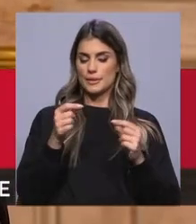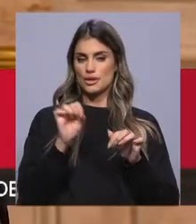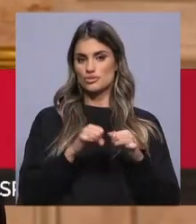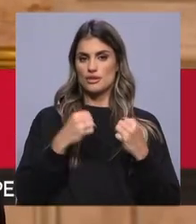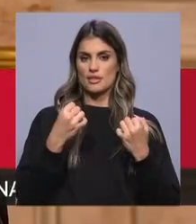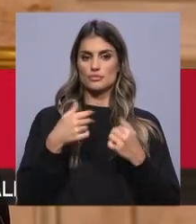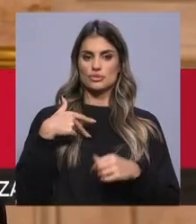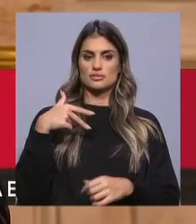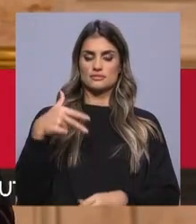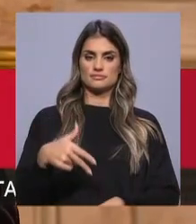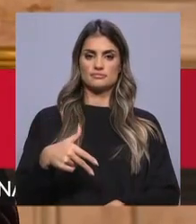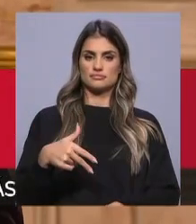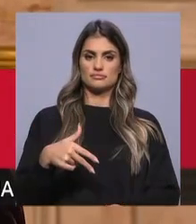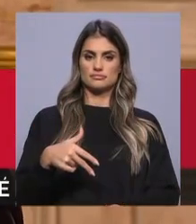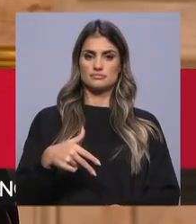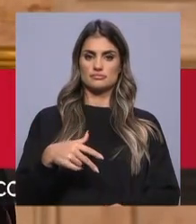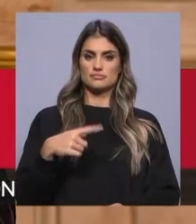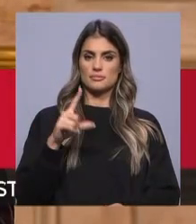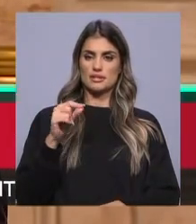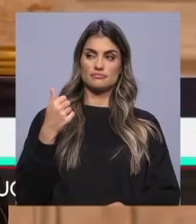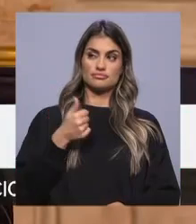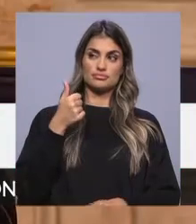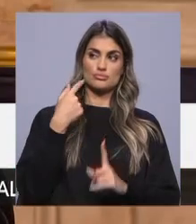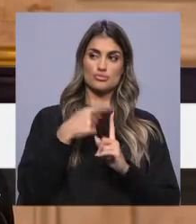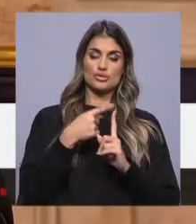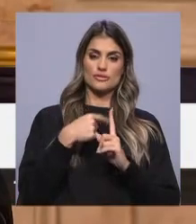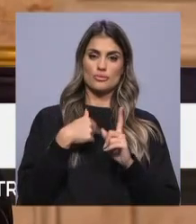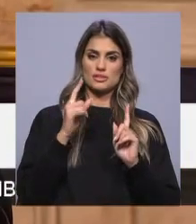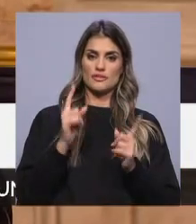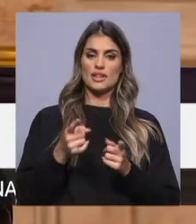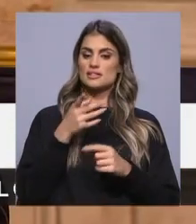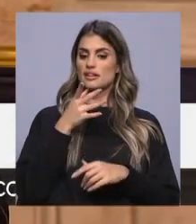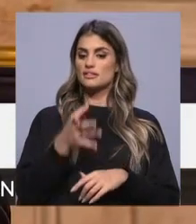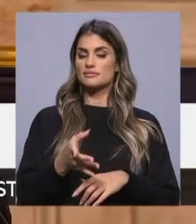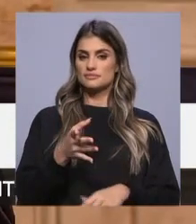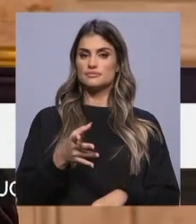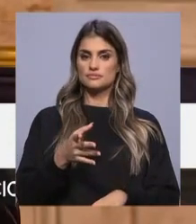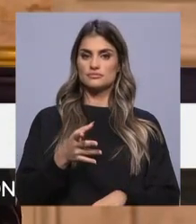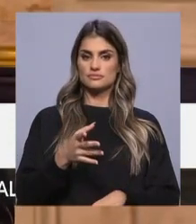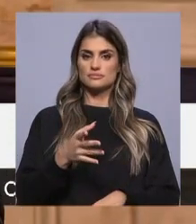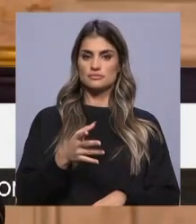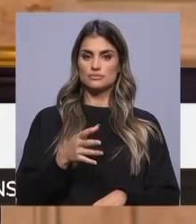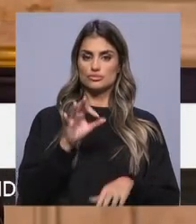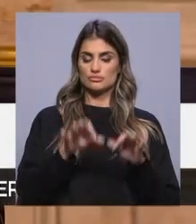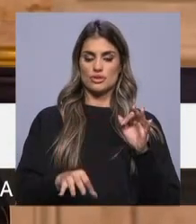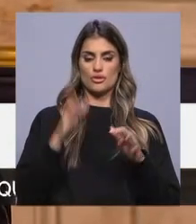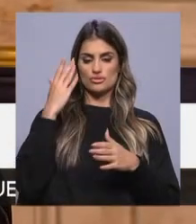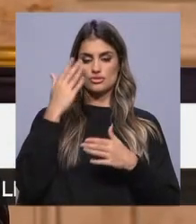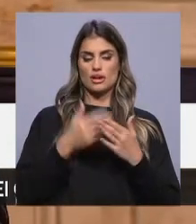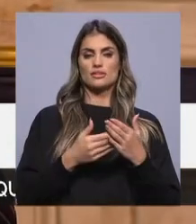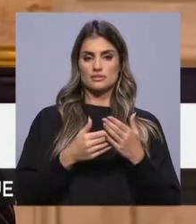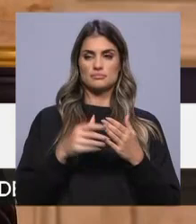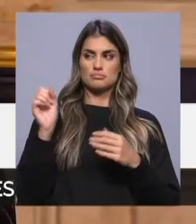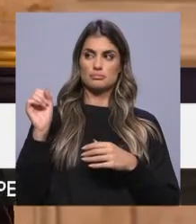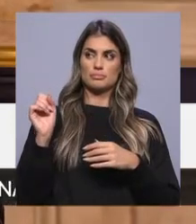sociedade portuguesa e, como ponto positivo, começaria, se calhar, por dizer que o facto do Tribunal Constitucional,